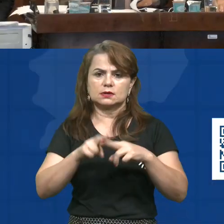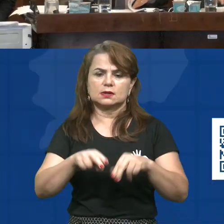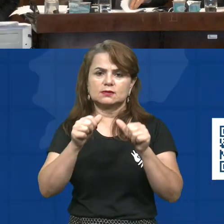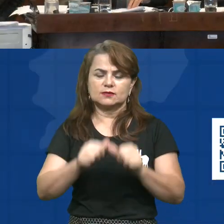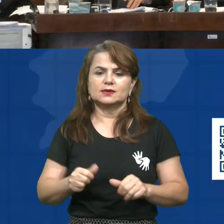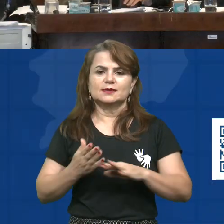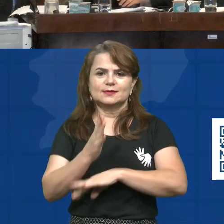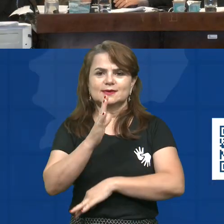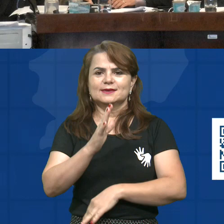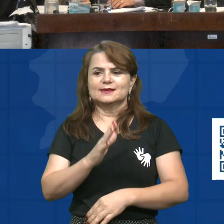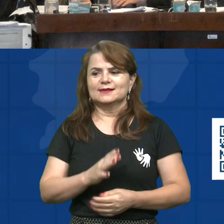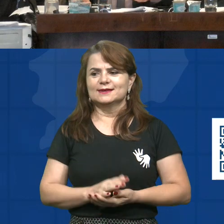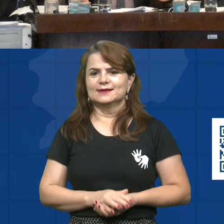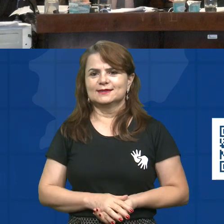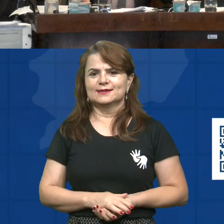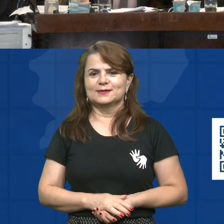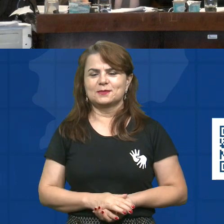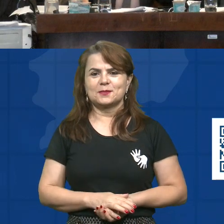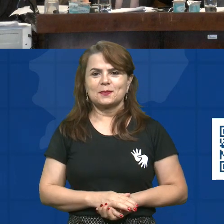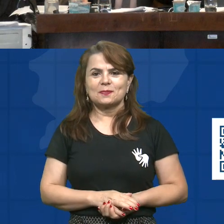Aprovado.